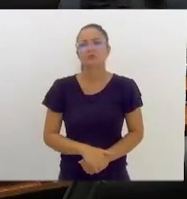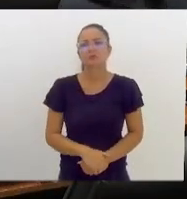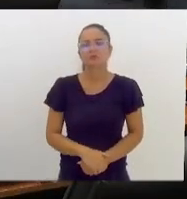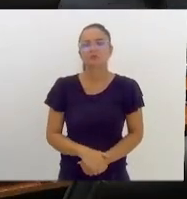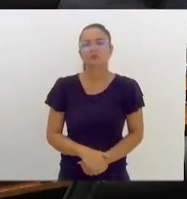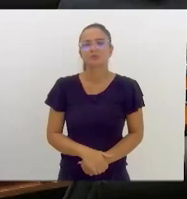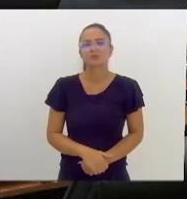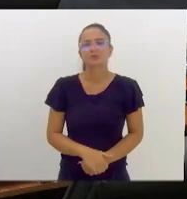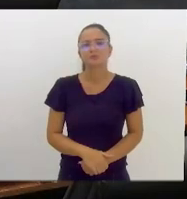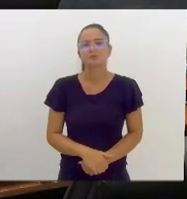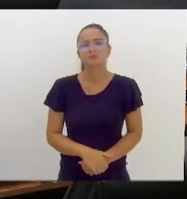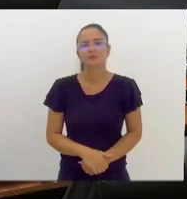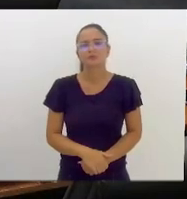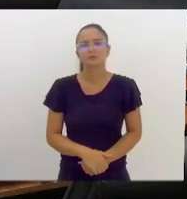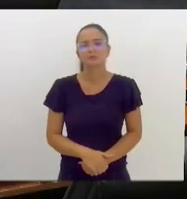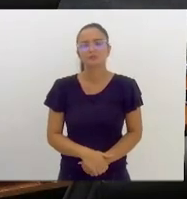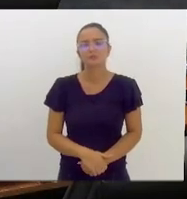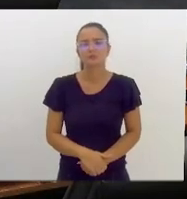deputado...